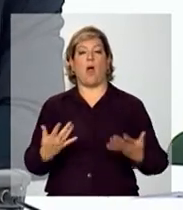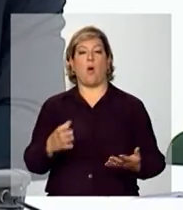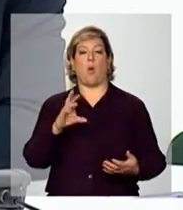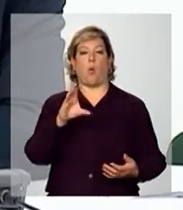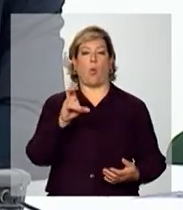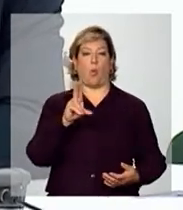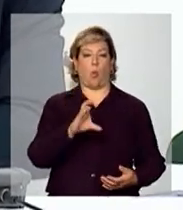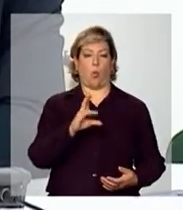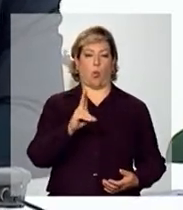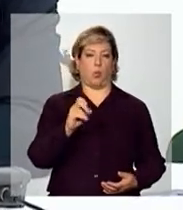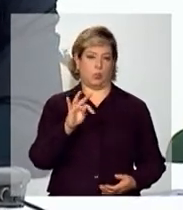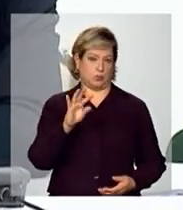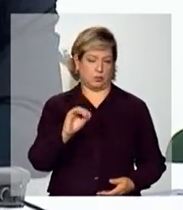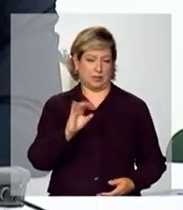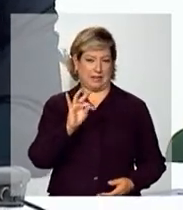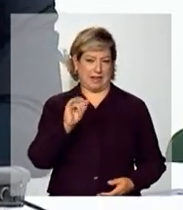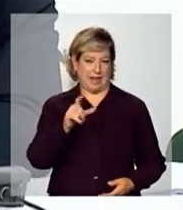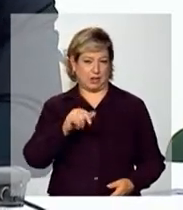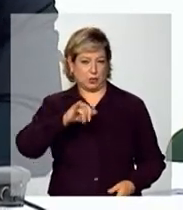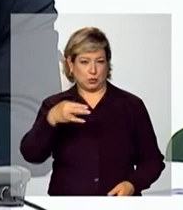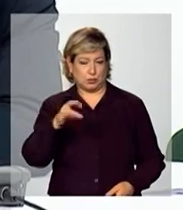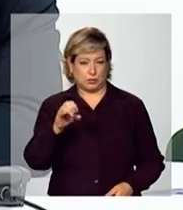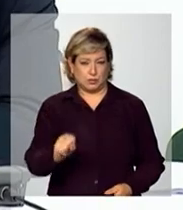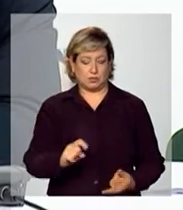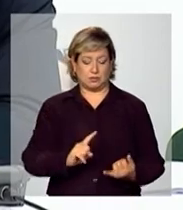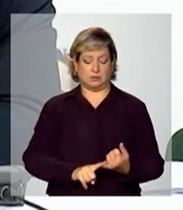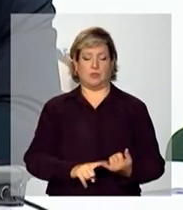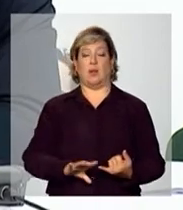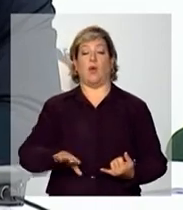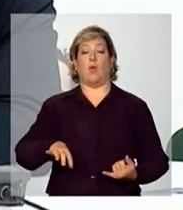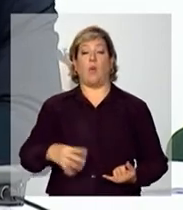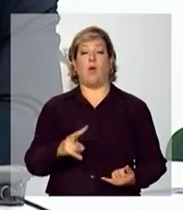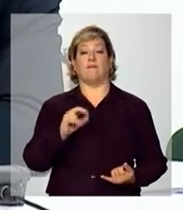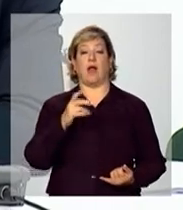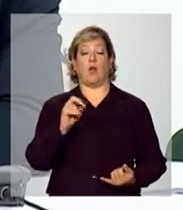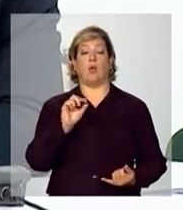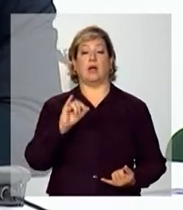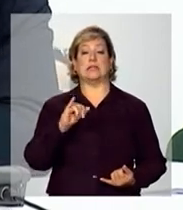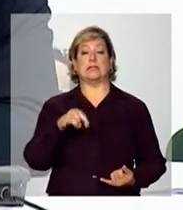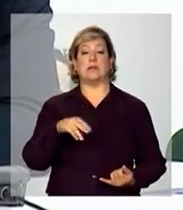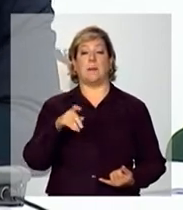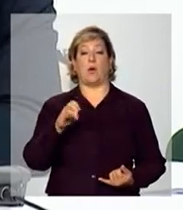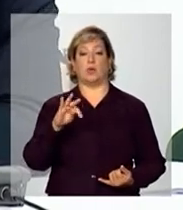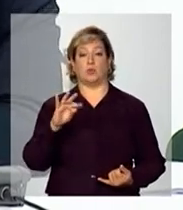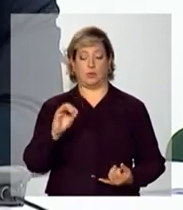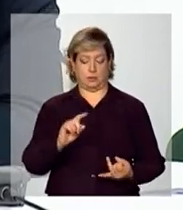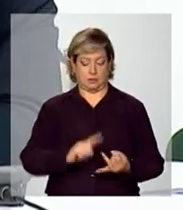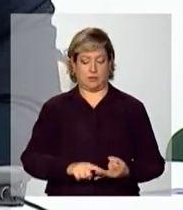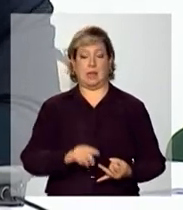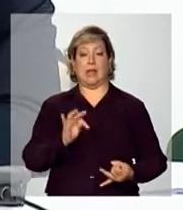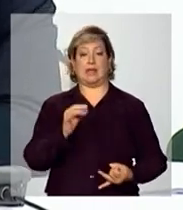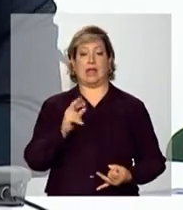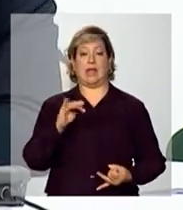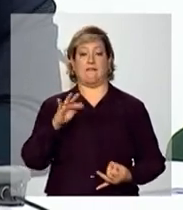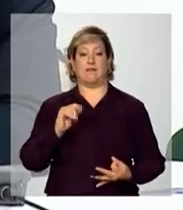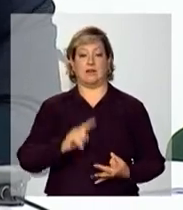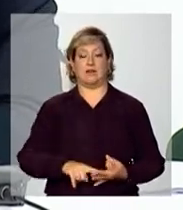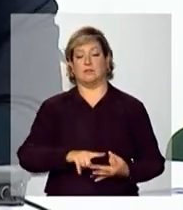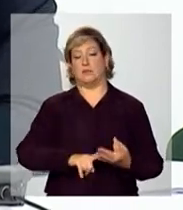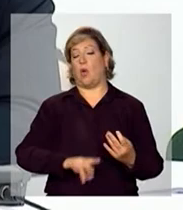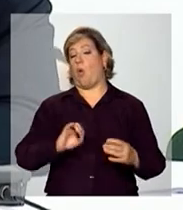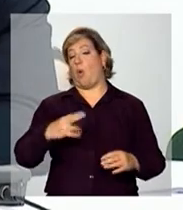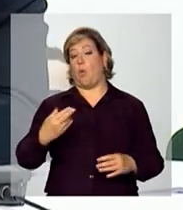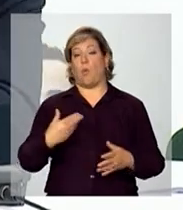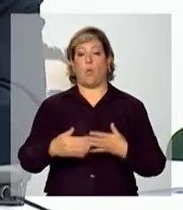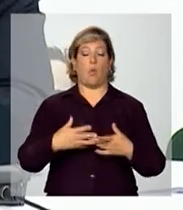qual é o valor da taxa de juros qual é o valor dos impostos qual é o valor da tarifa ou outros eventos